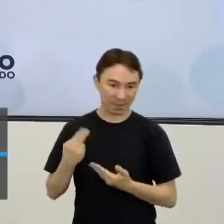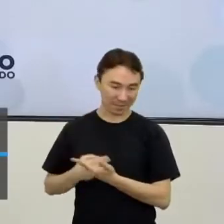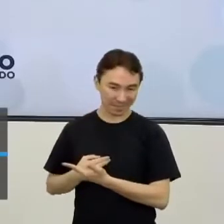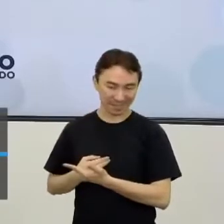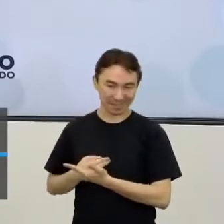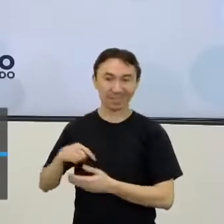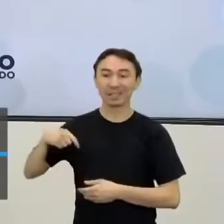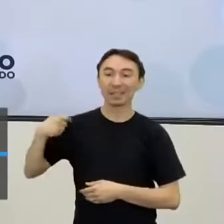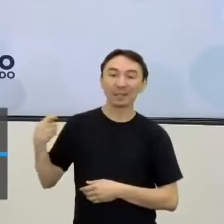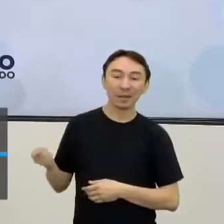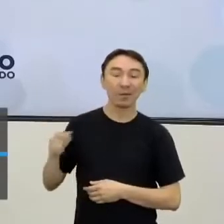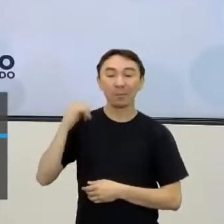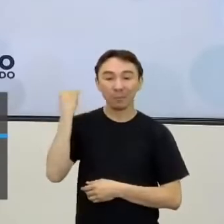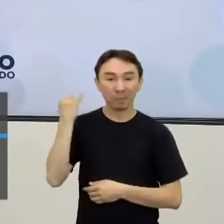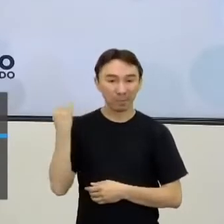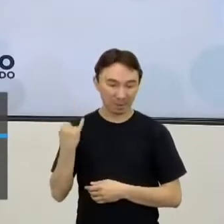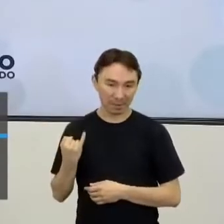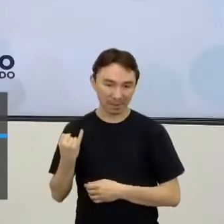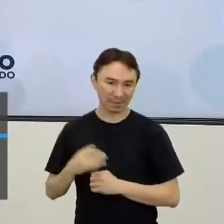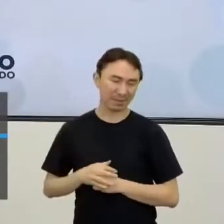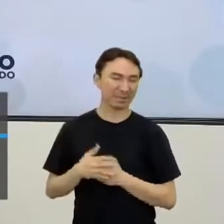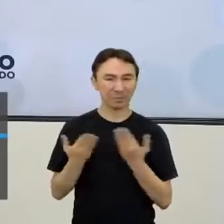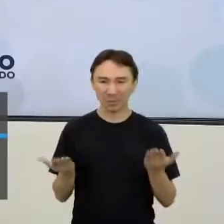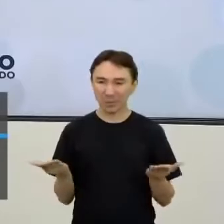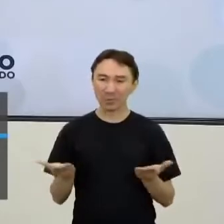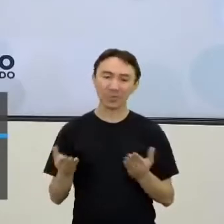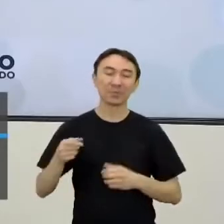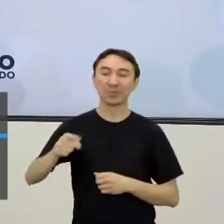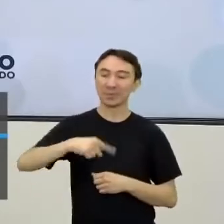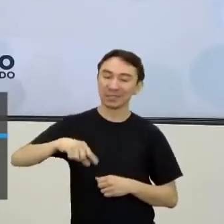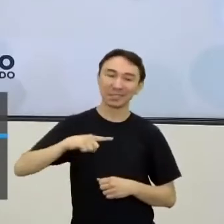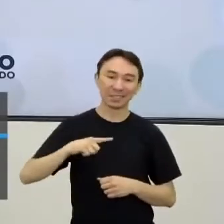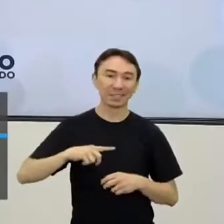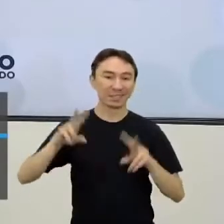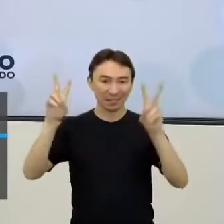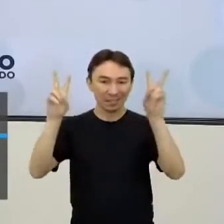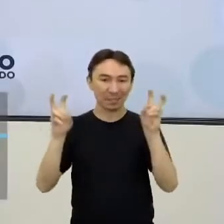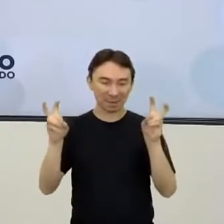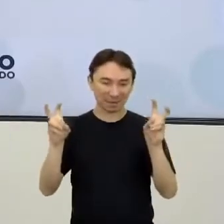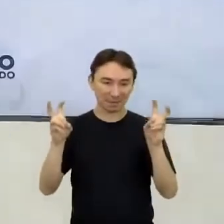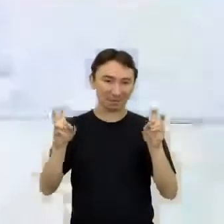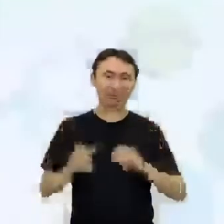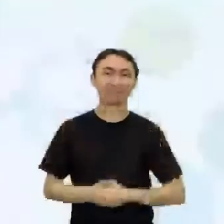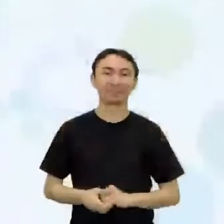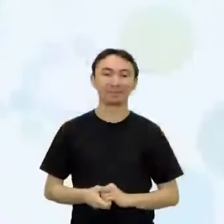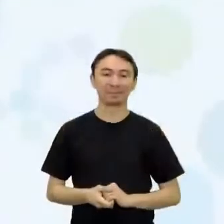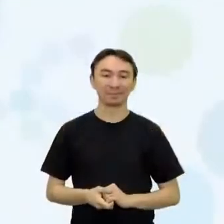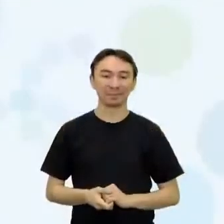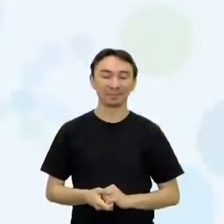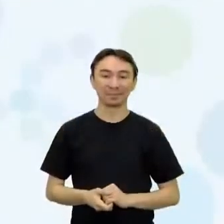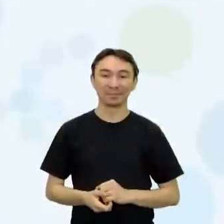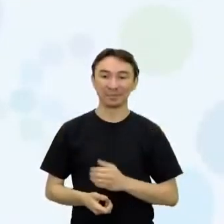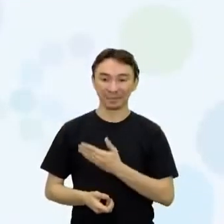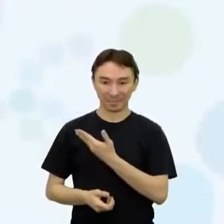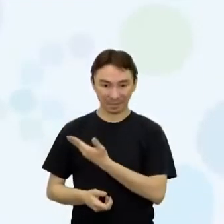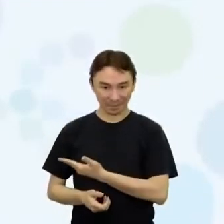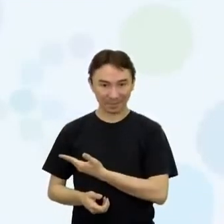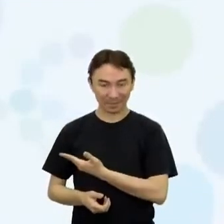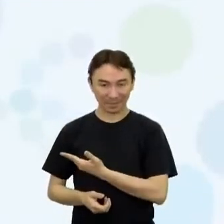sinal. E hoje nós vamos tratar de um tema que tem tudo a ver conosco. Dá uma olhadinha aí na tela. Olha lá,